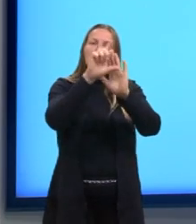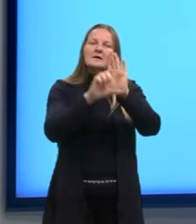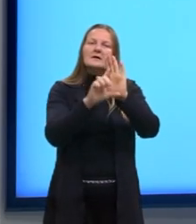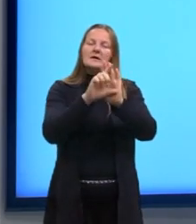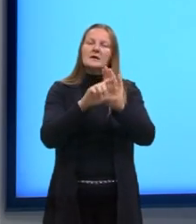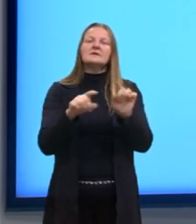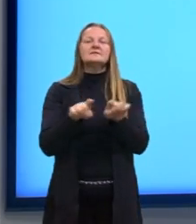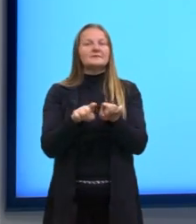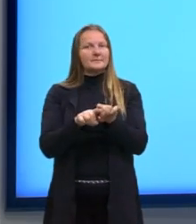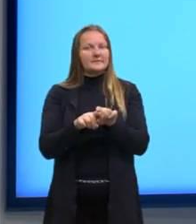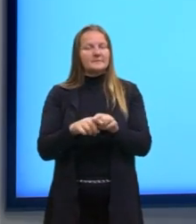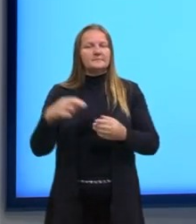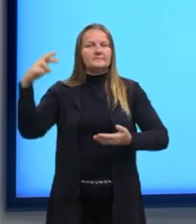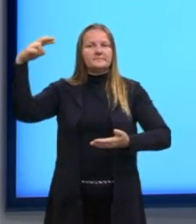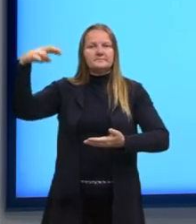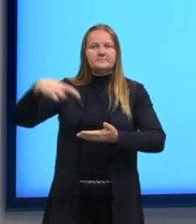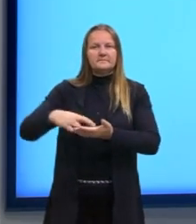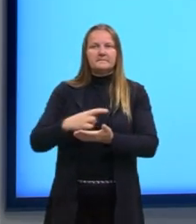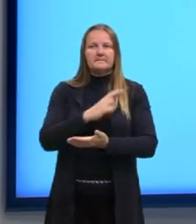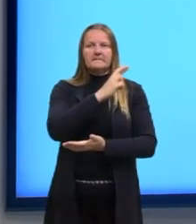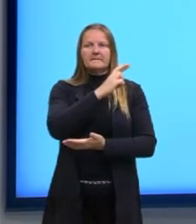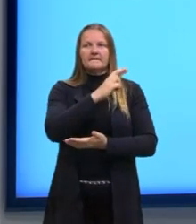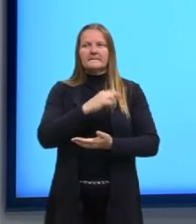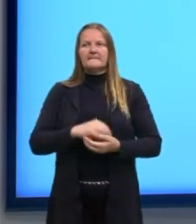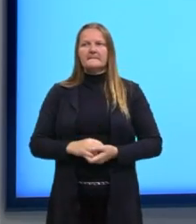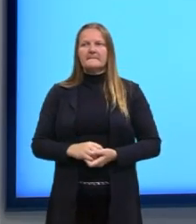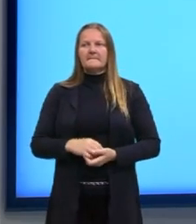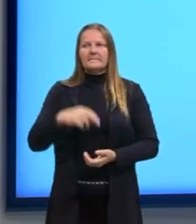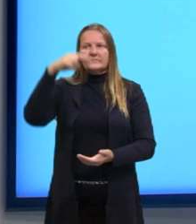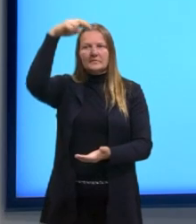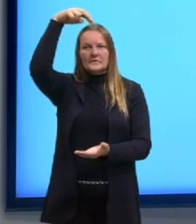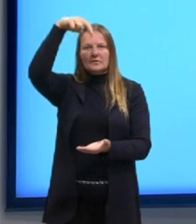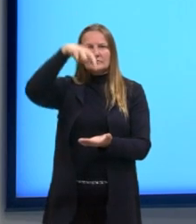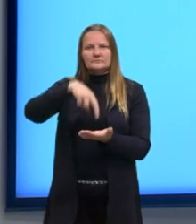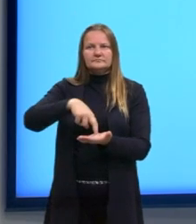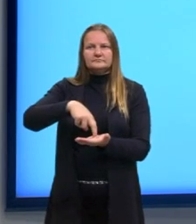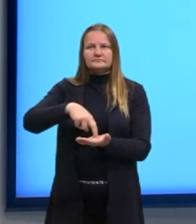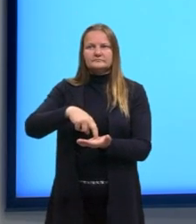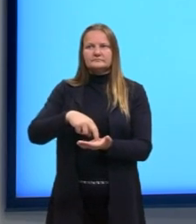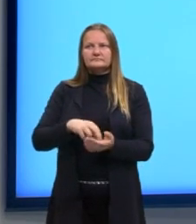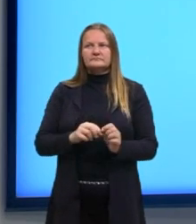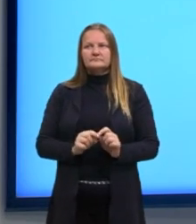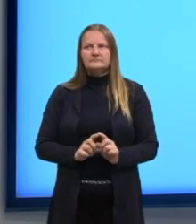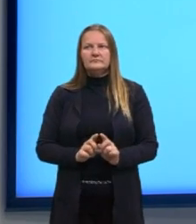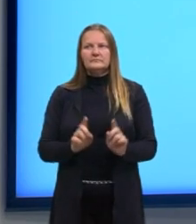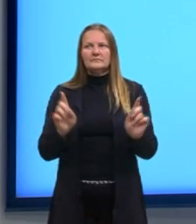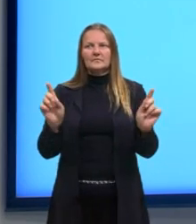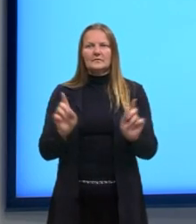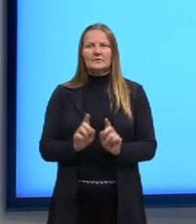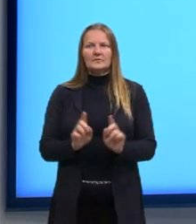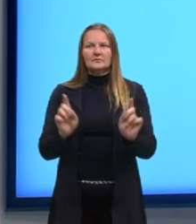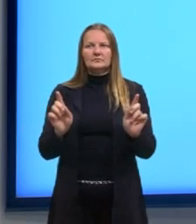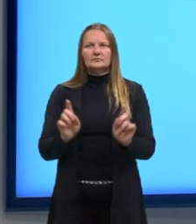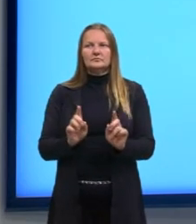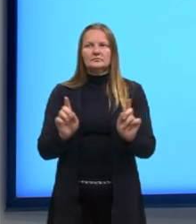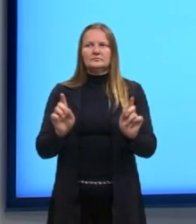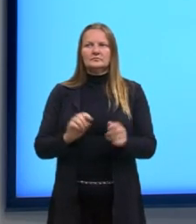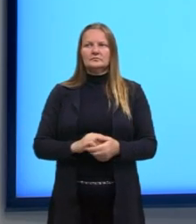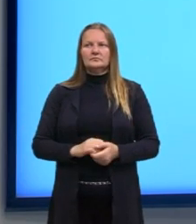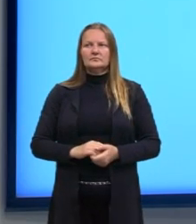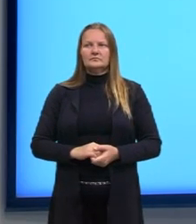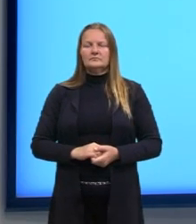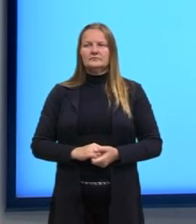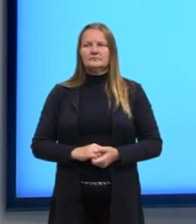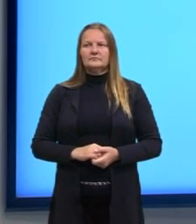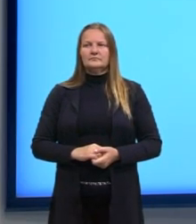valem aqui também né onde a gente vai ter então uma reta normal aqui no meio e esses dois ângulos aqui tanto do